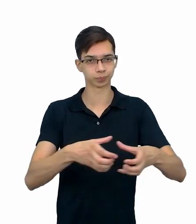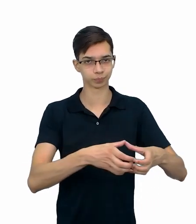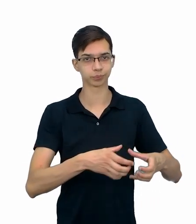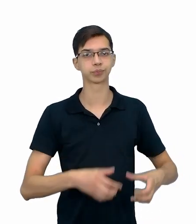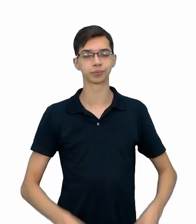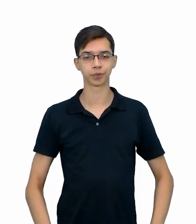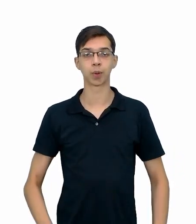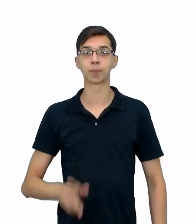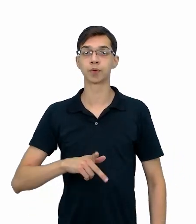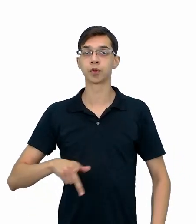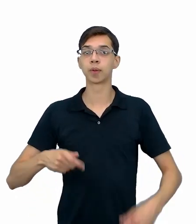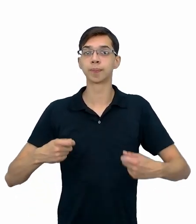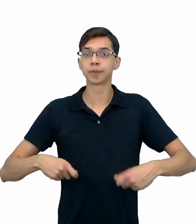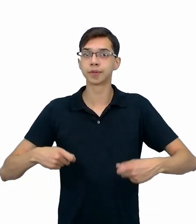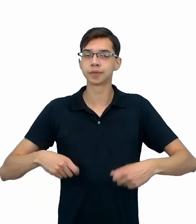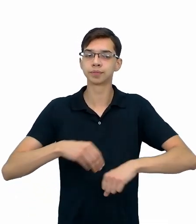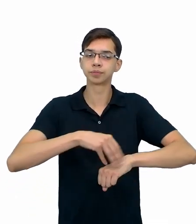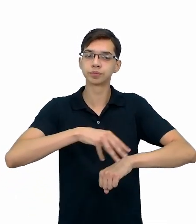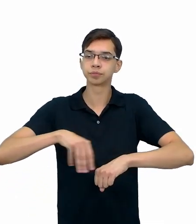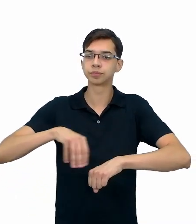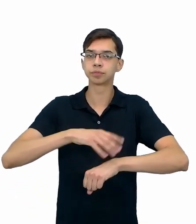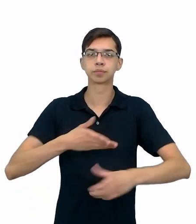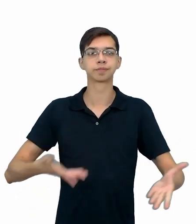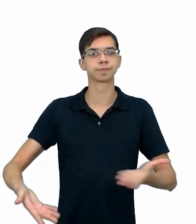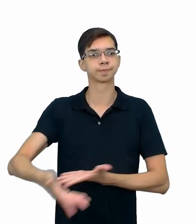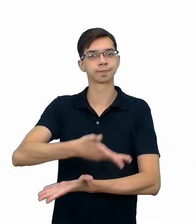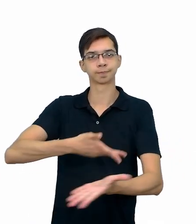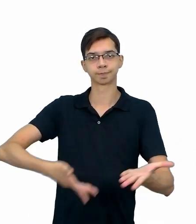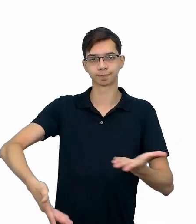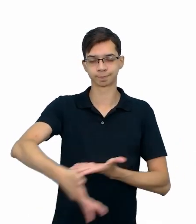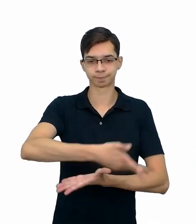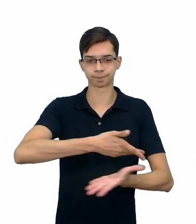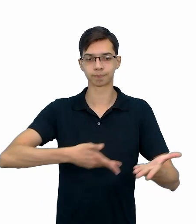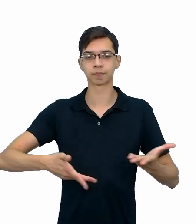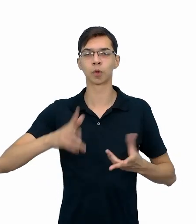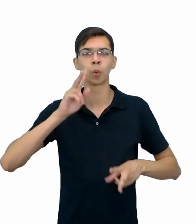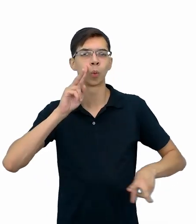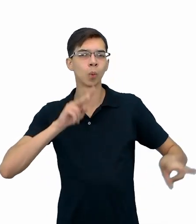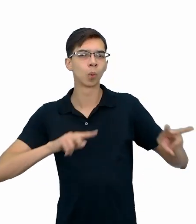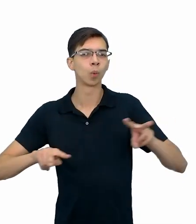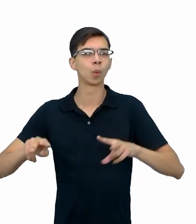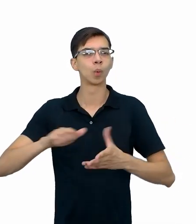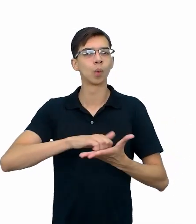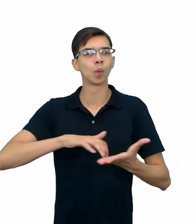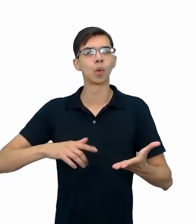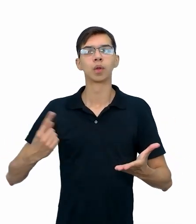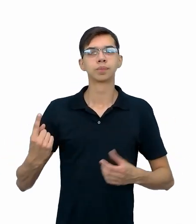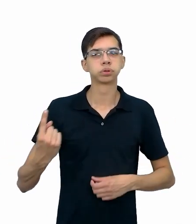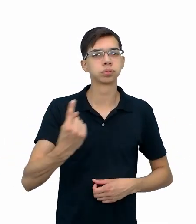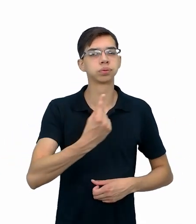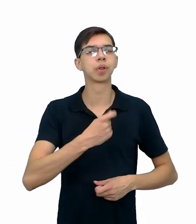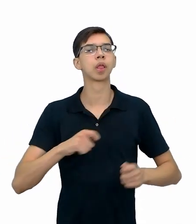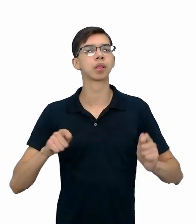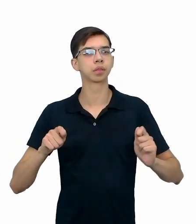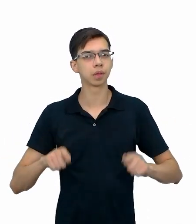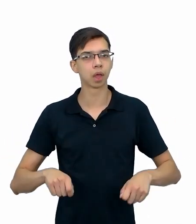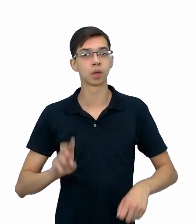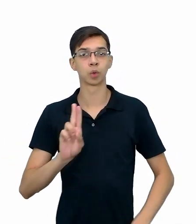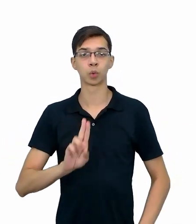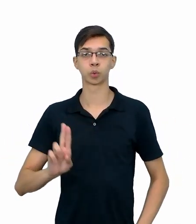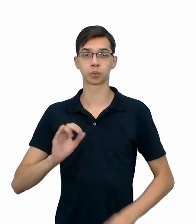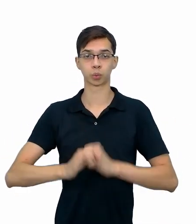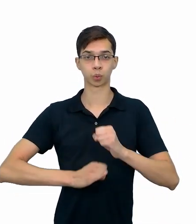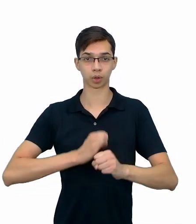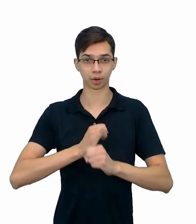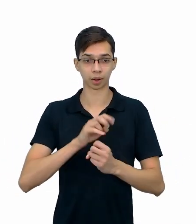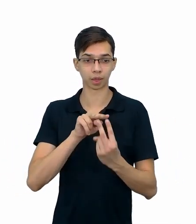essa intervenção também quando necessário. É possível ver atividades individualizadas, utilizando pesquisas online ou